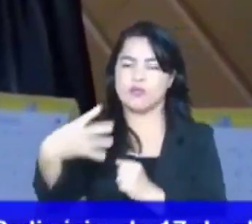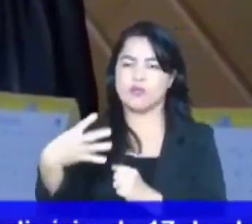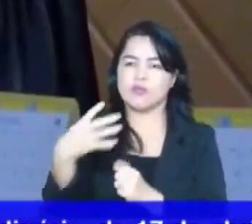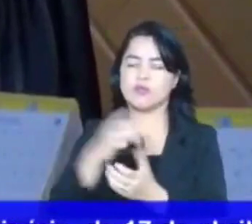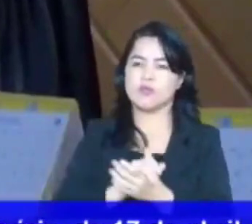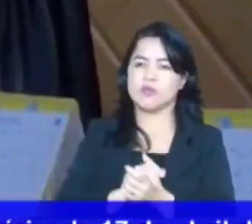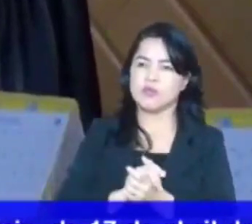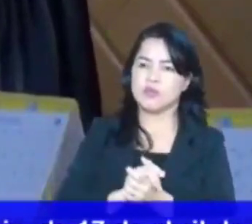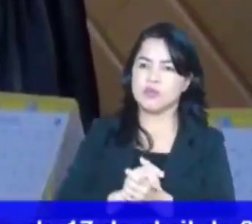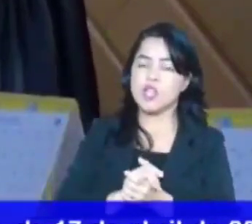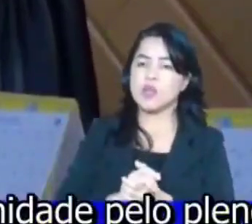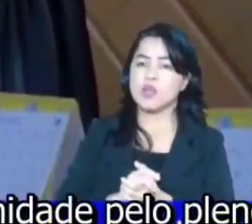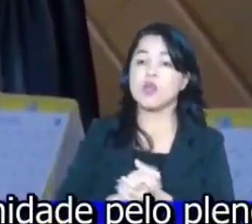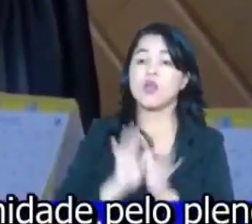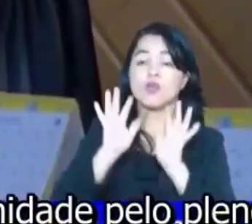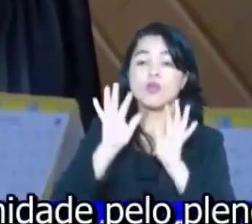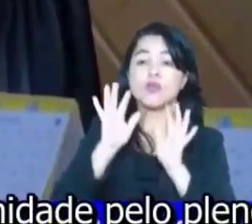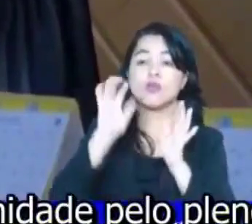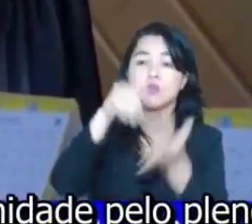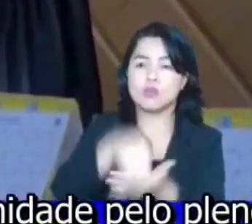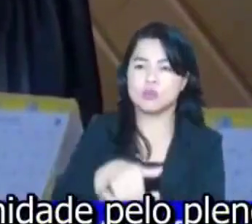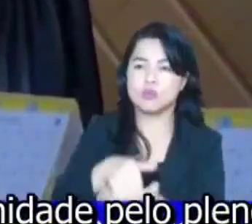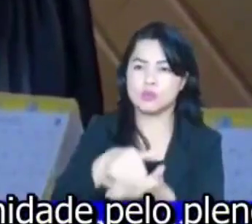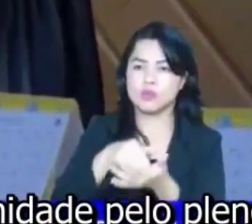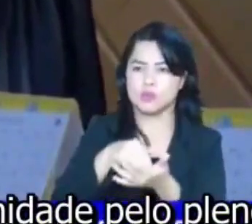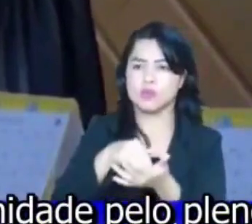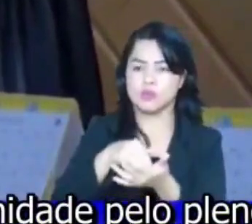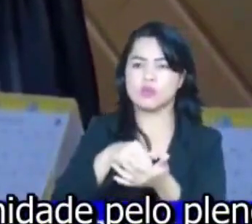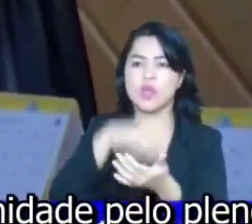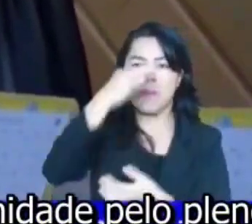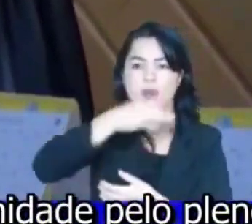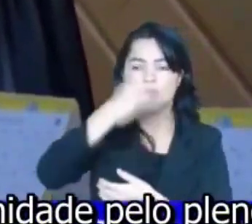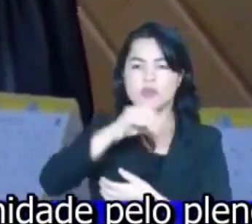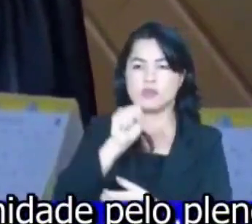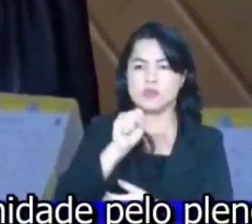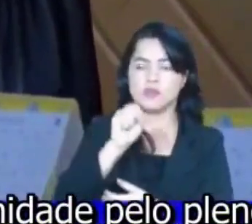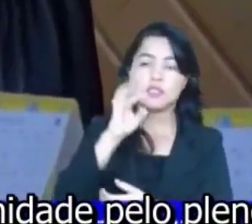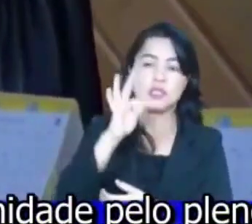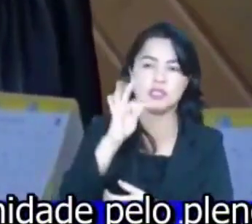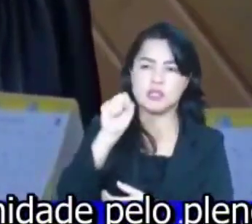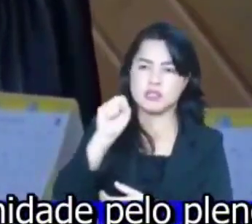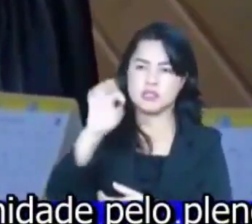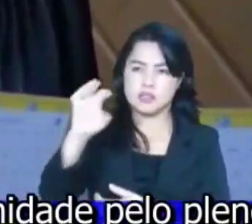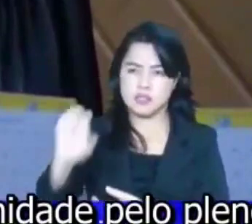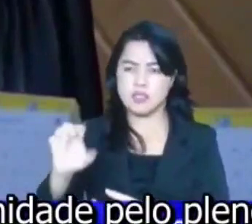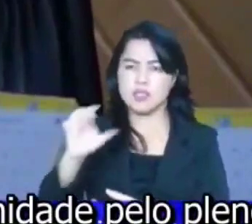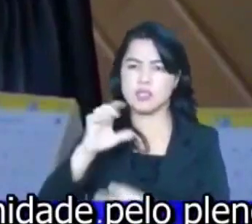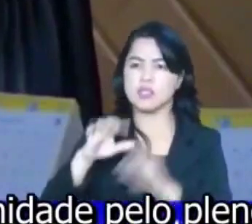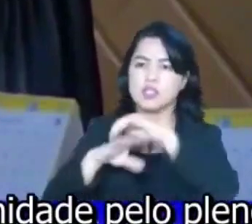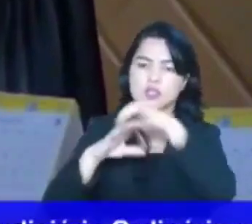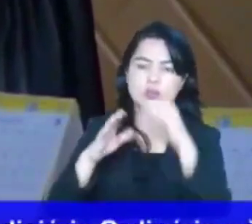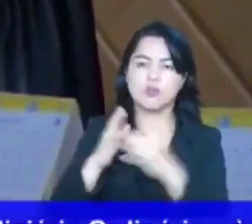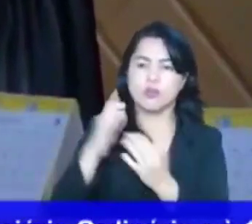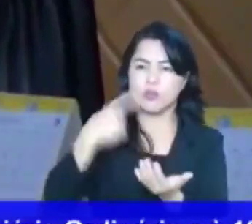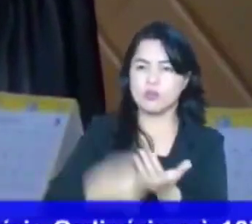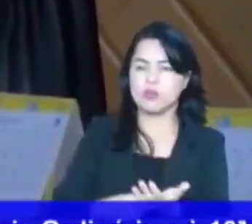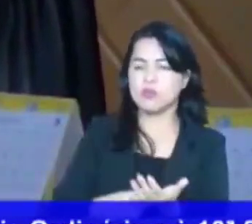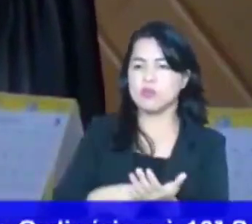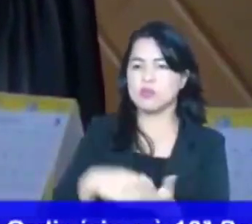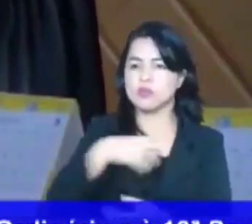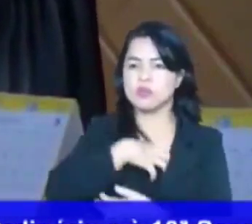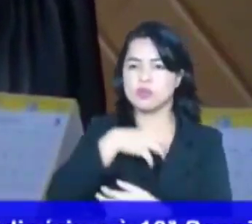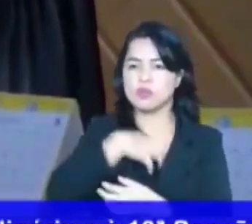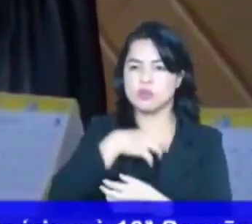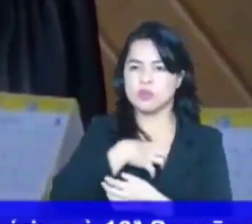TSE, tomado em decisão monocrática e depois confirmado por unanimidade pelo Pleno, é no